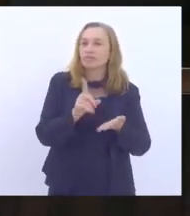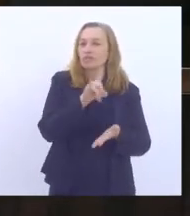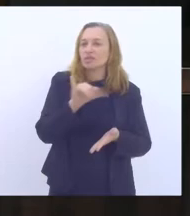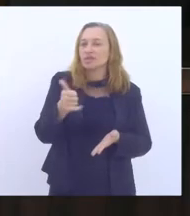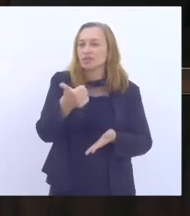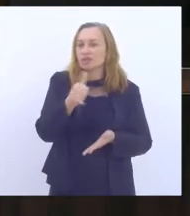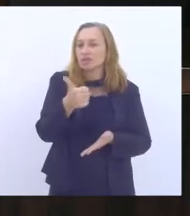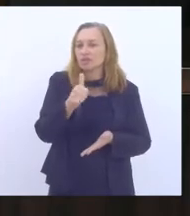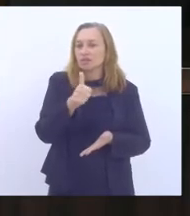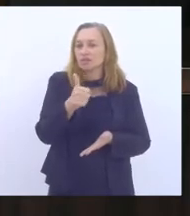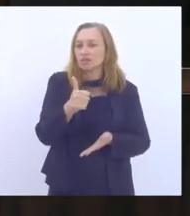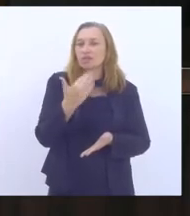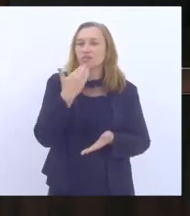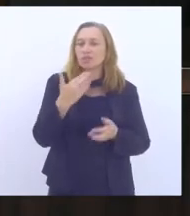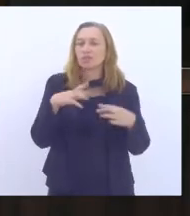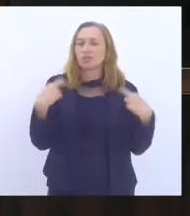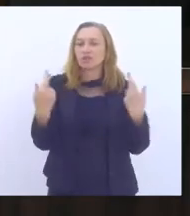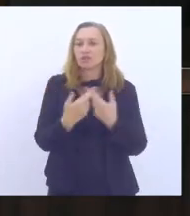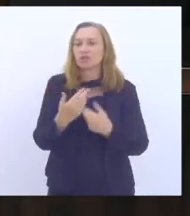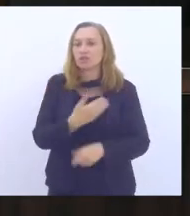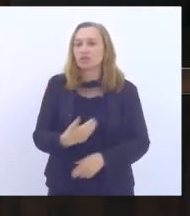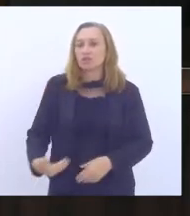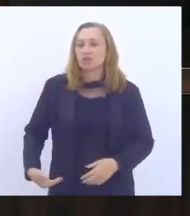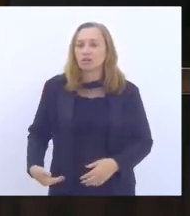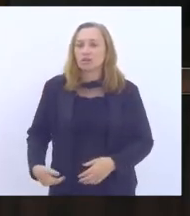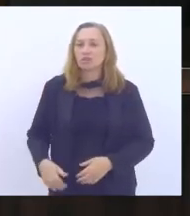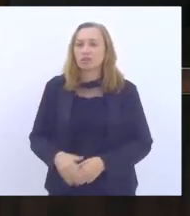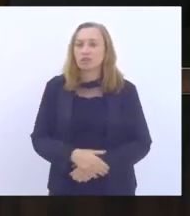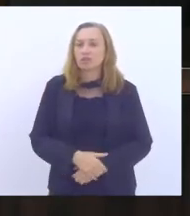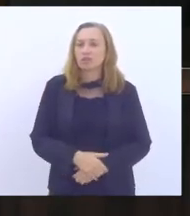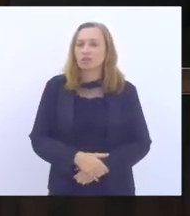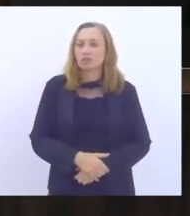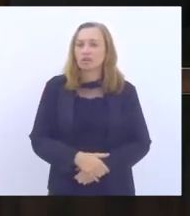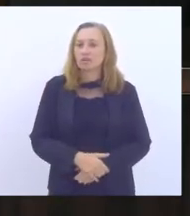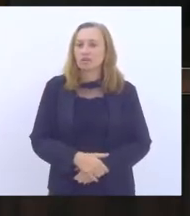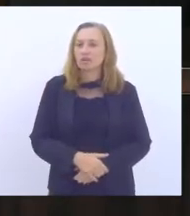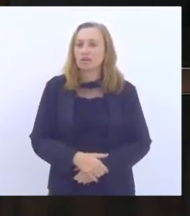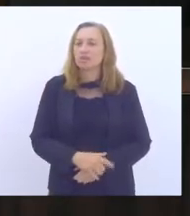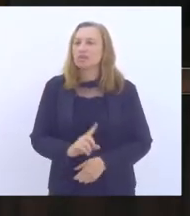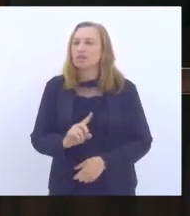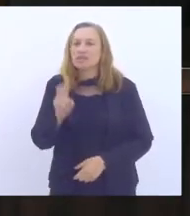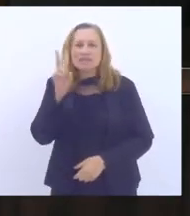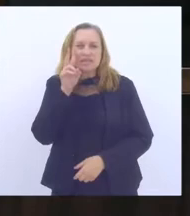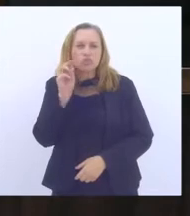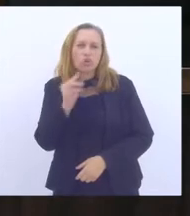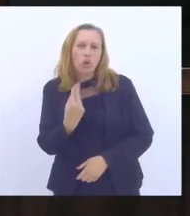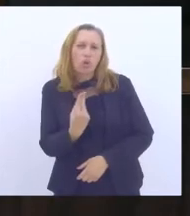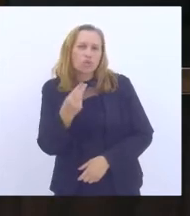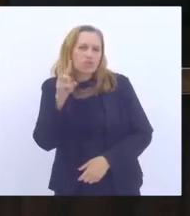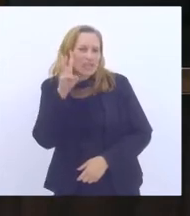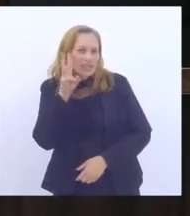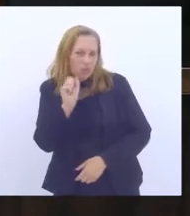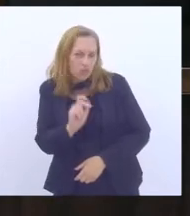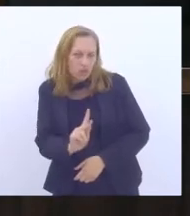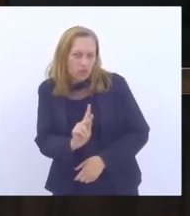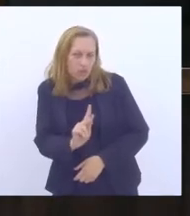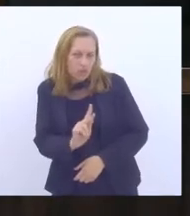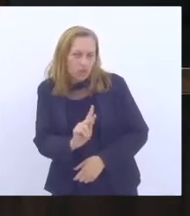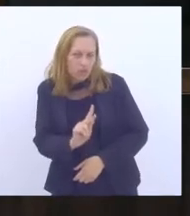próxima quinta-feira e proponha uma audiência pública será na próxima segunda ou terça tá